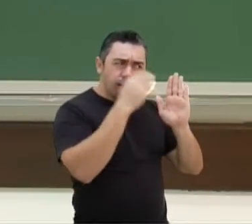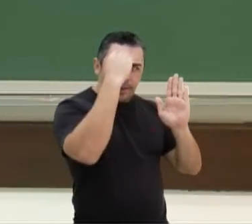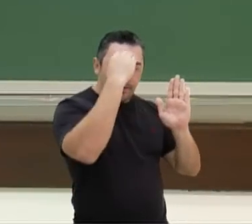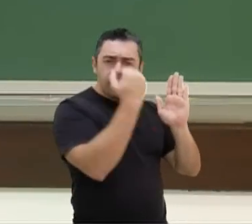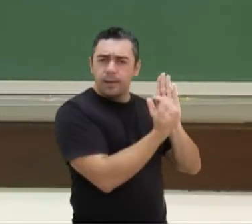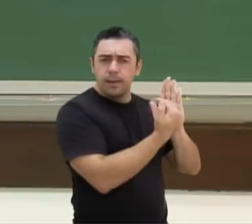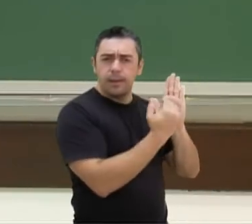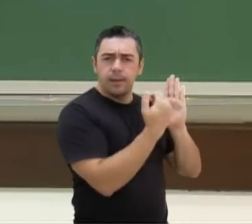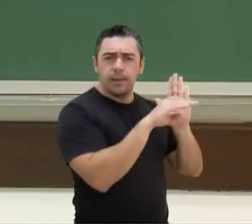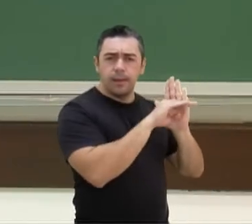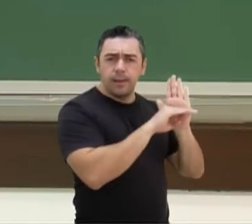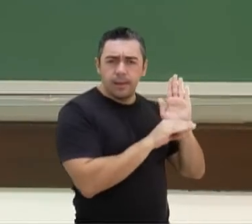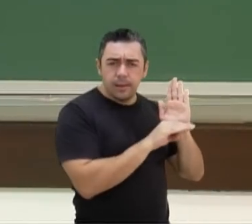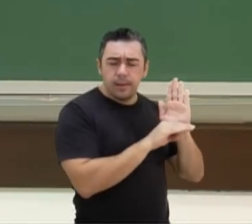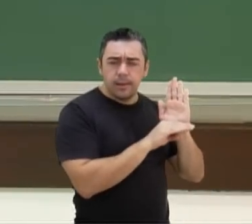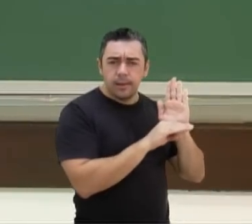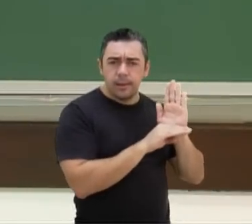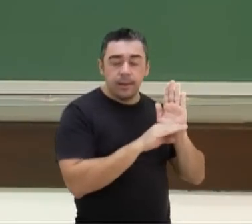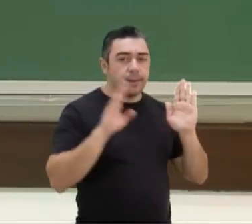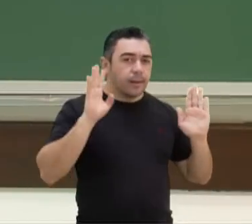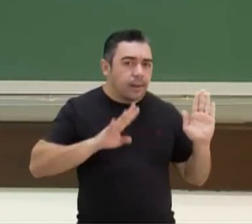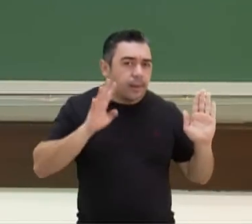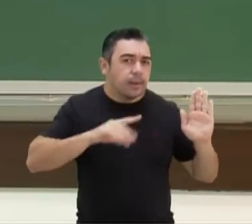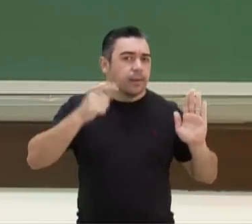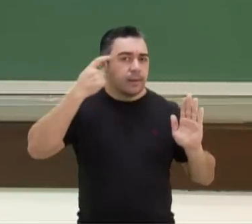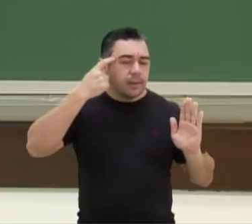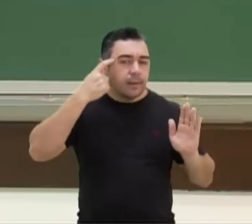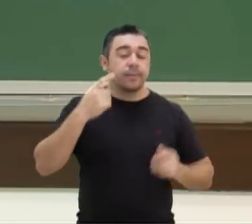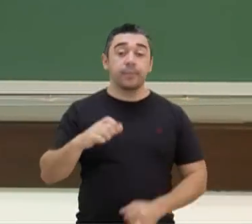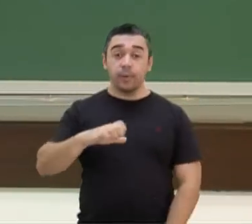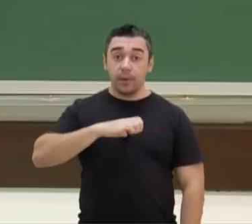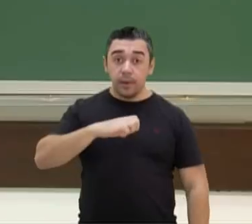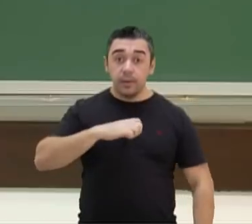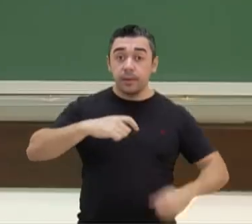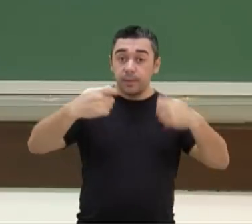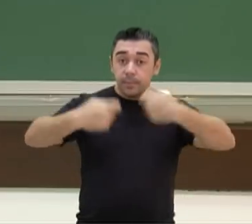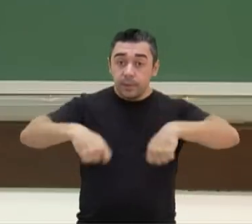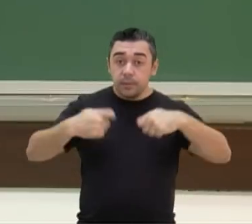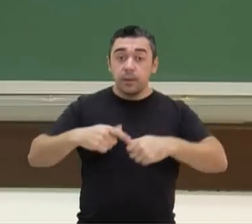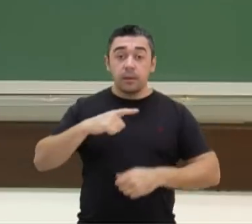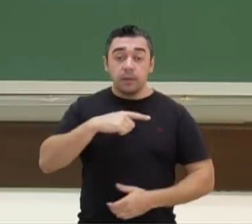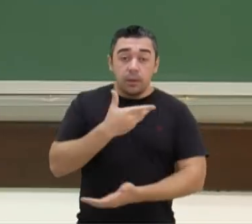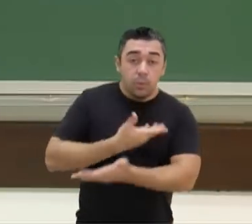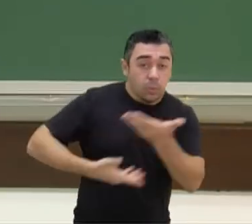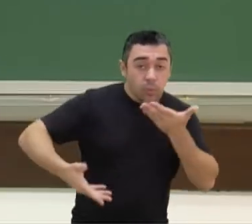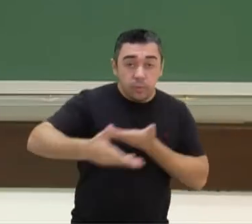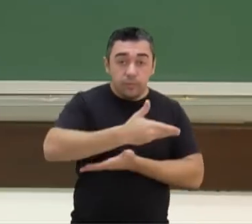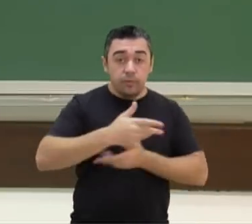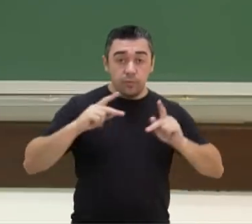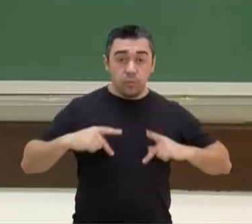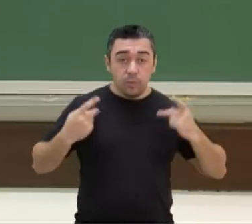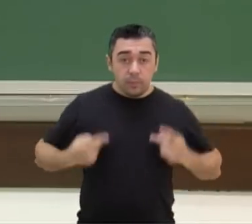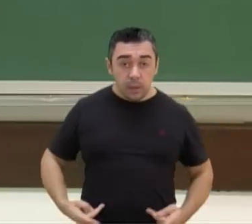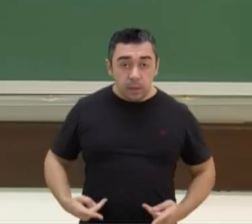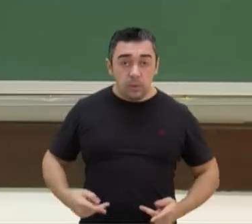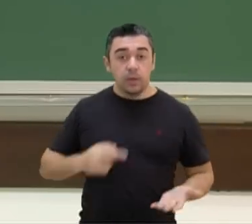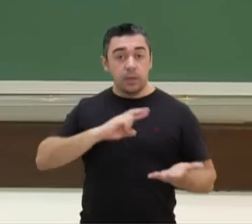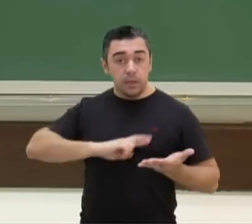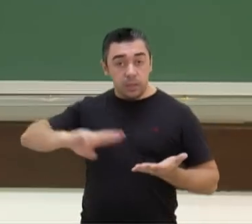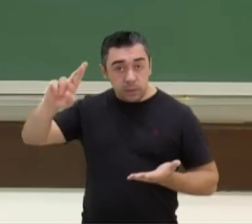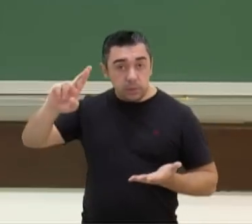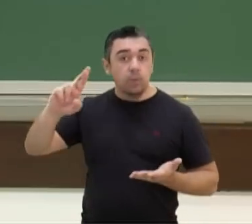não é? Então quer dizer que a ética ela é necessária para o convívio humano. E as religiões têm uma